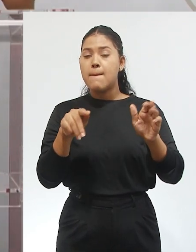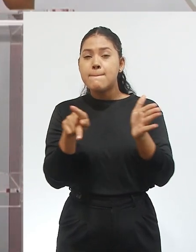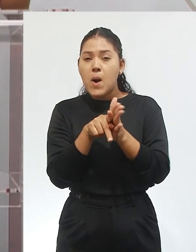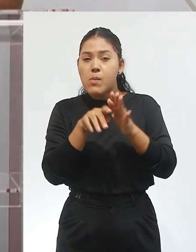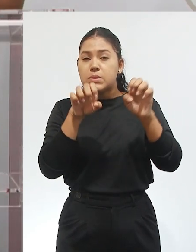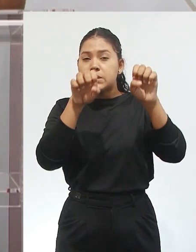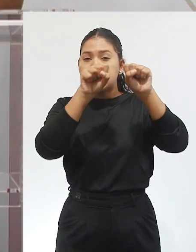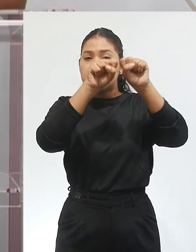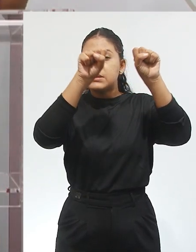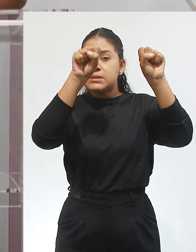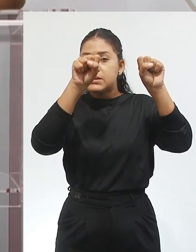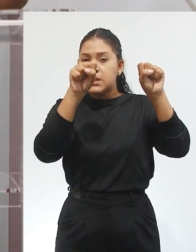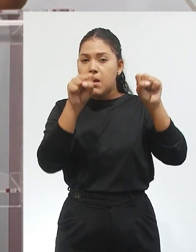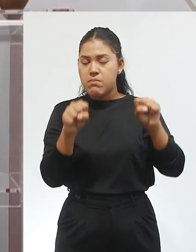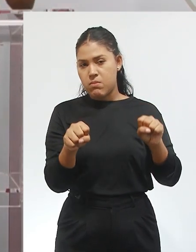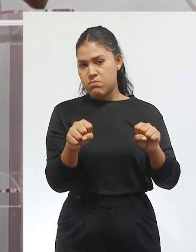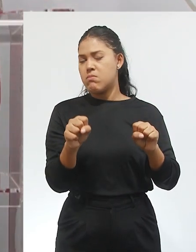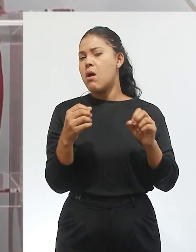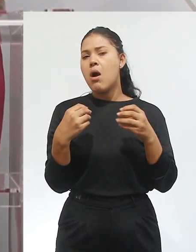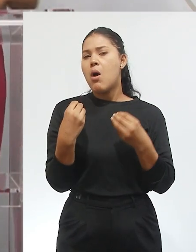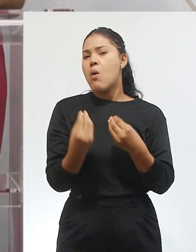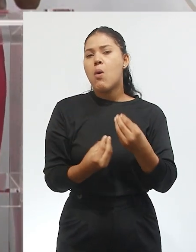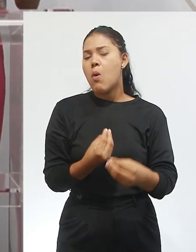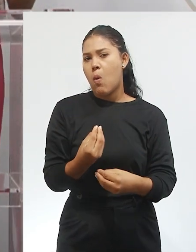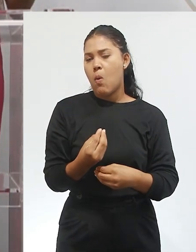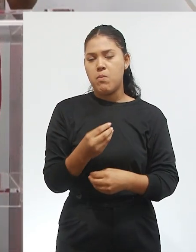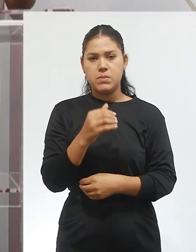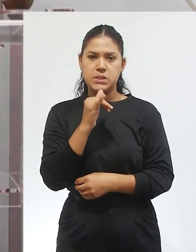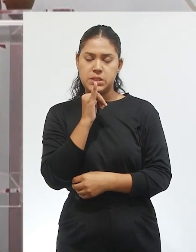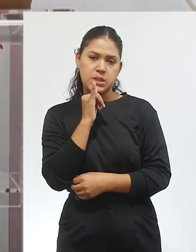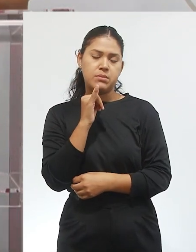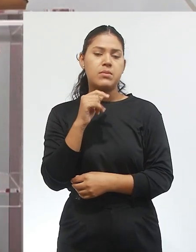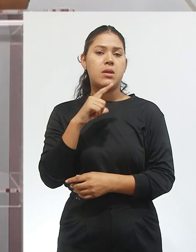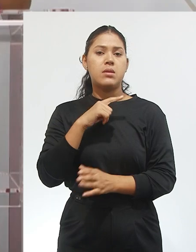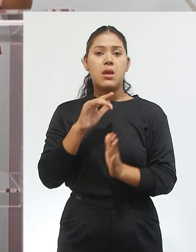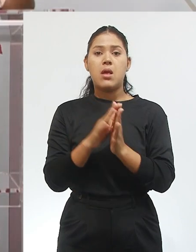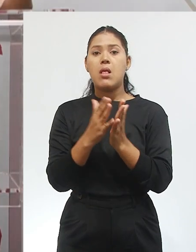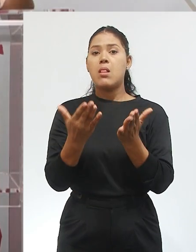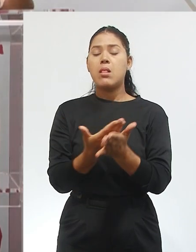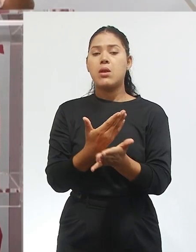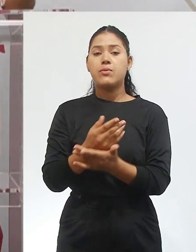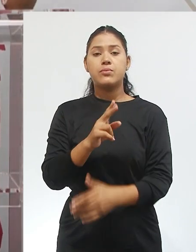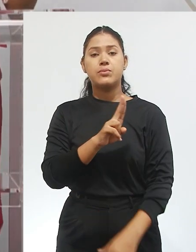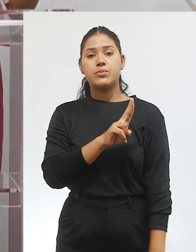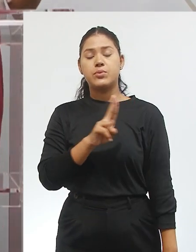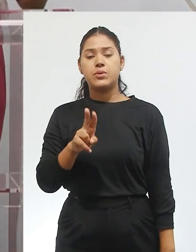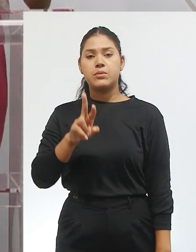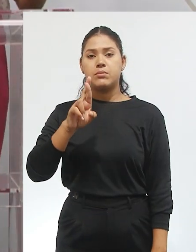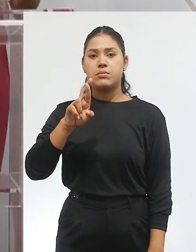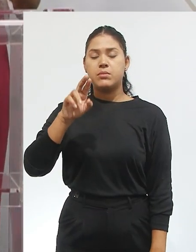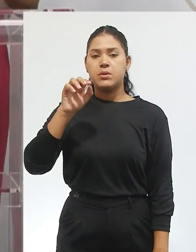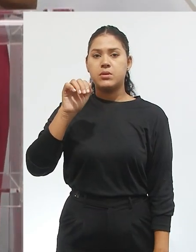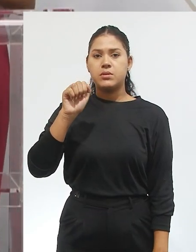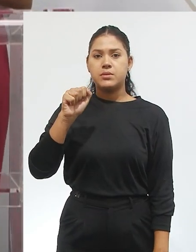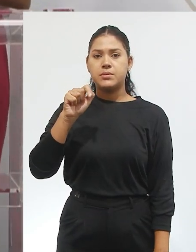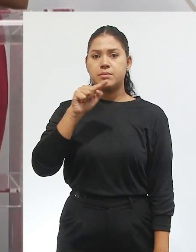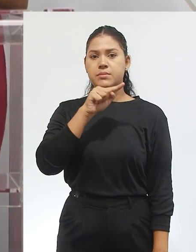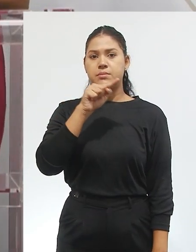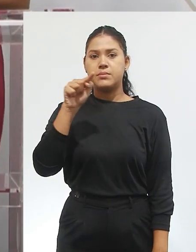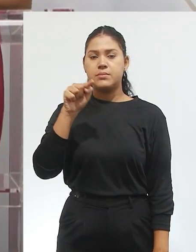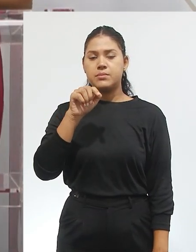um sistema, tá? Como é um exemplo de livro sistemático? A gente tem um livro Razão. Esse livro Razão,